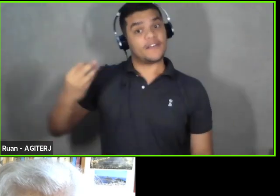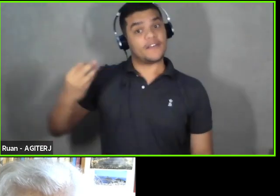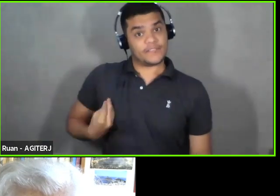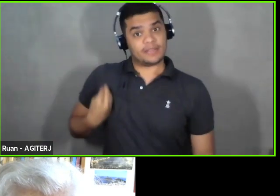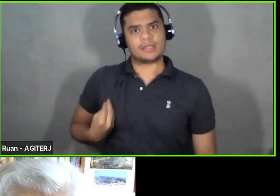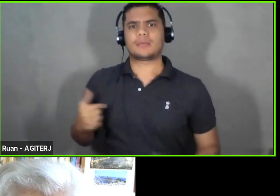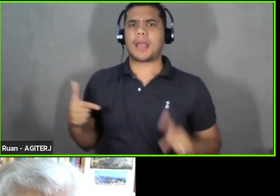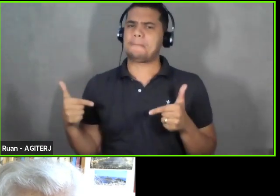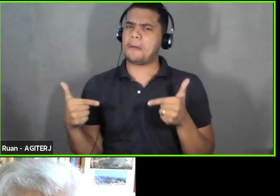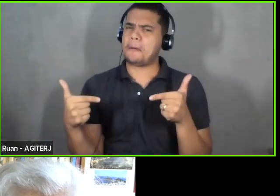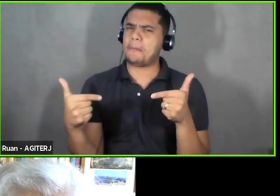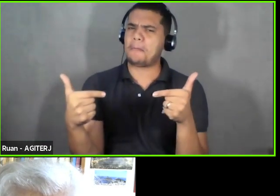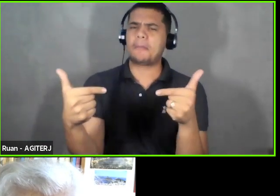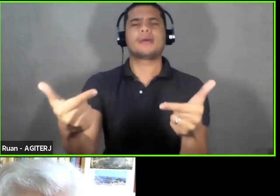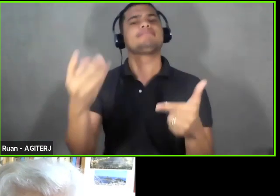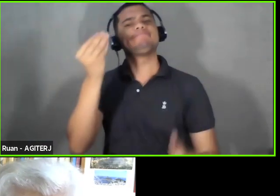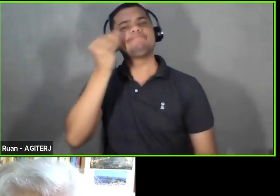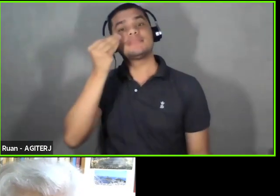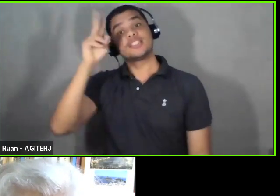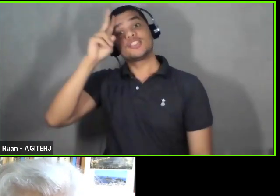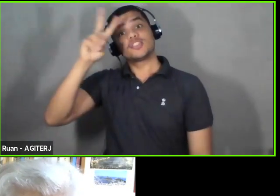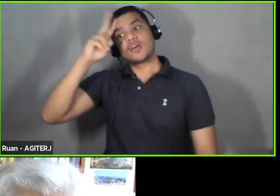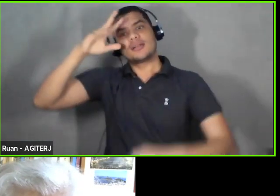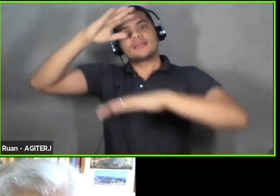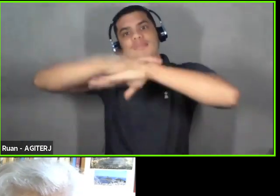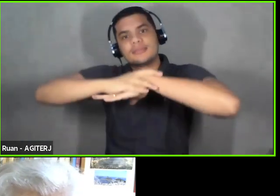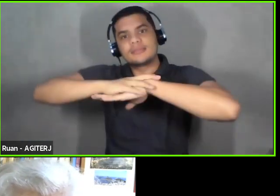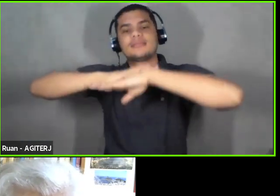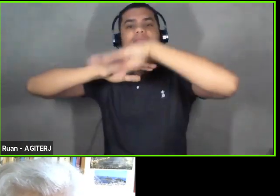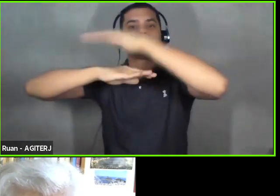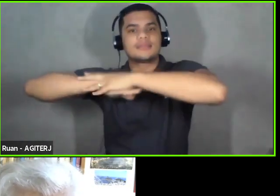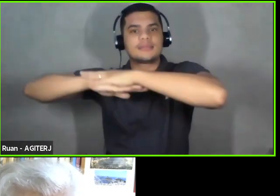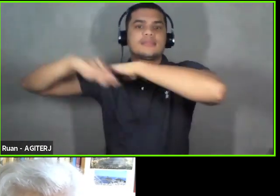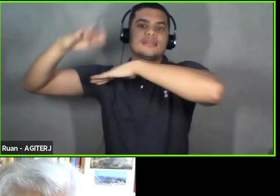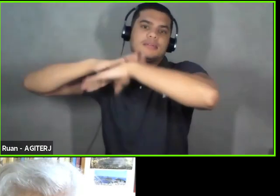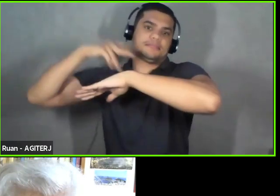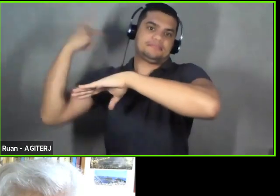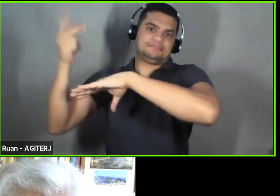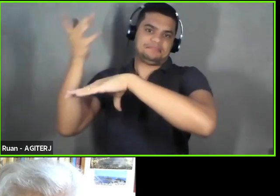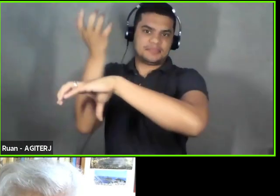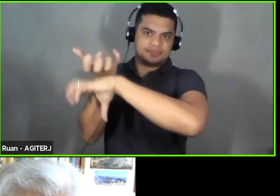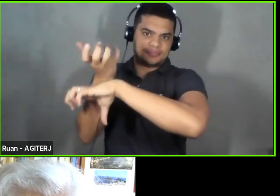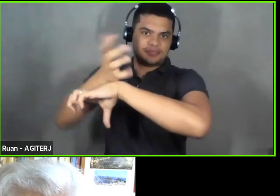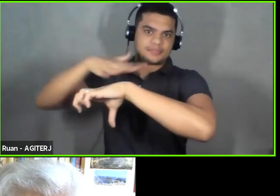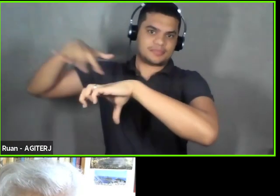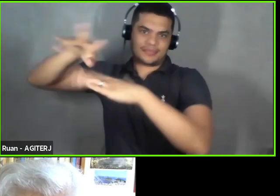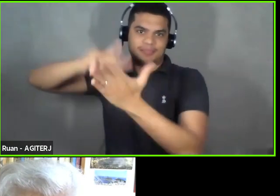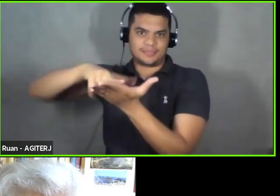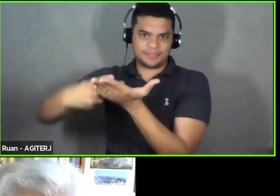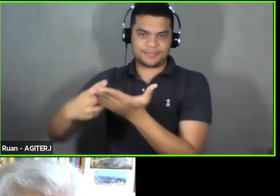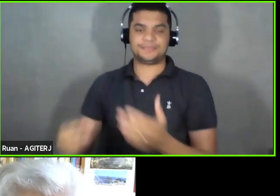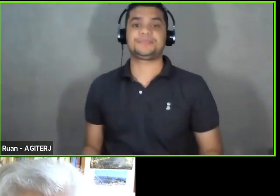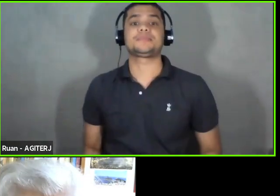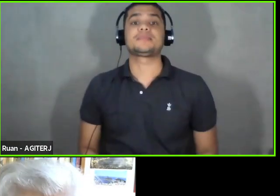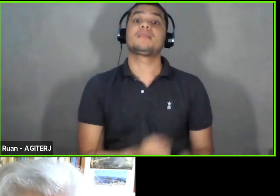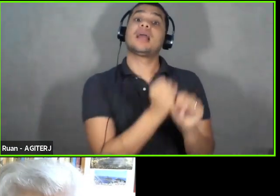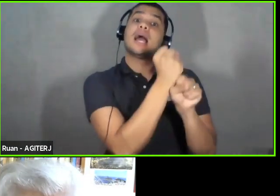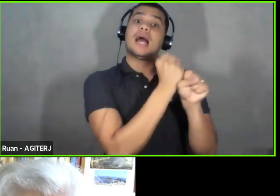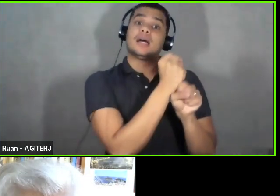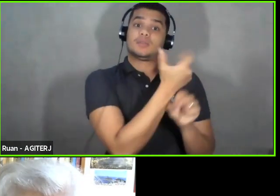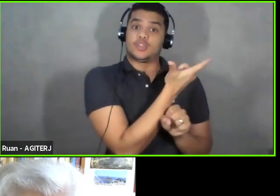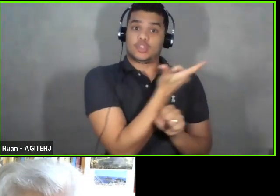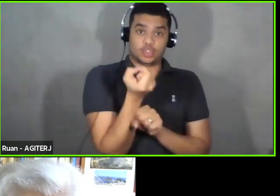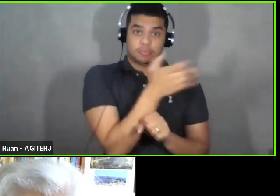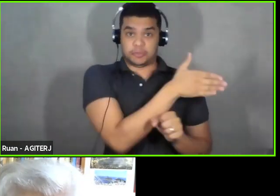ativamente a história em construção da disciplina. Nesse novo milênio, houve uma acalmada